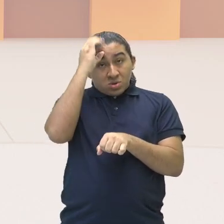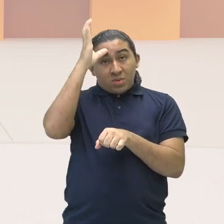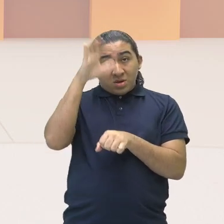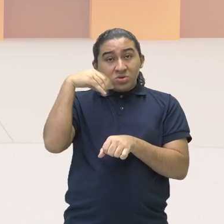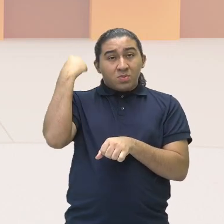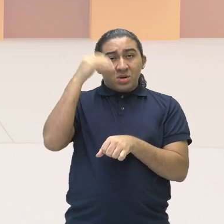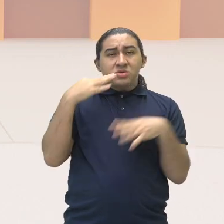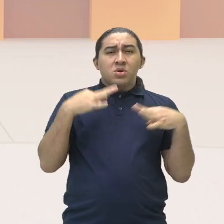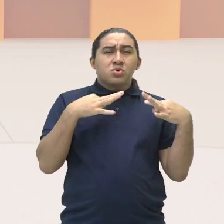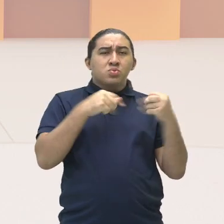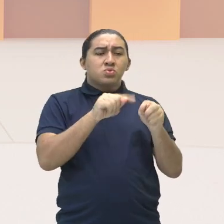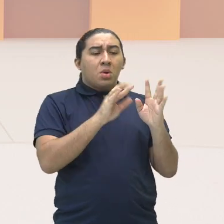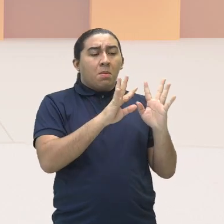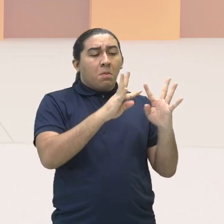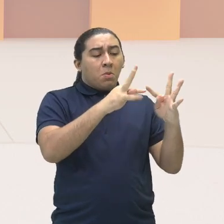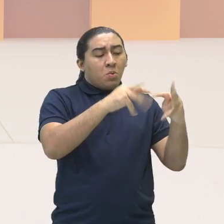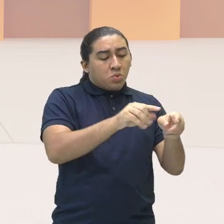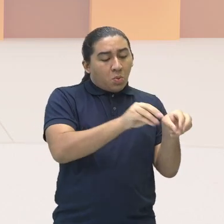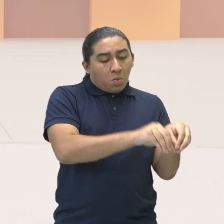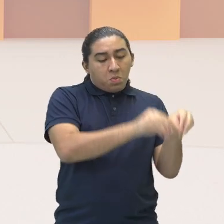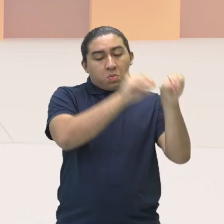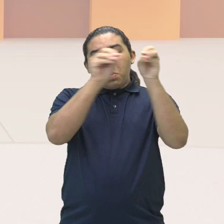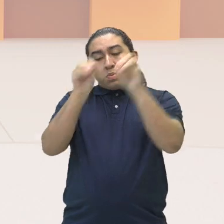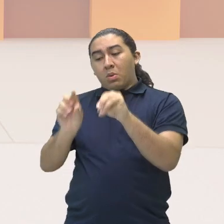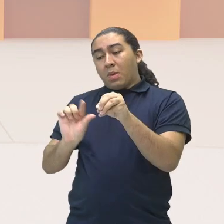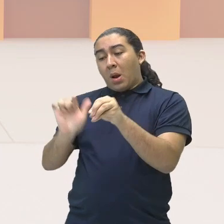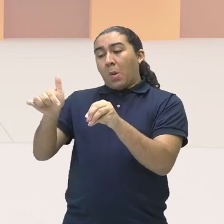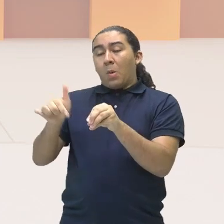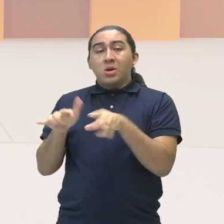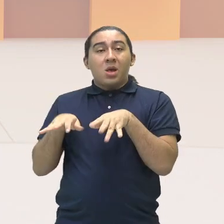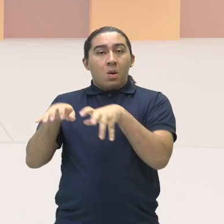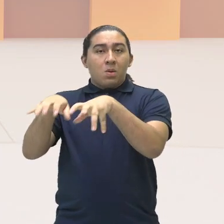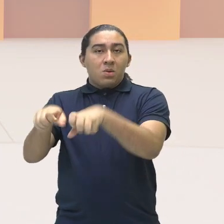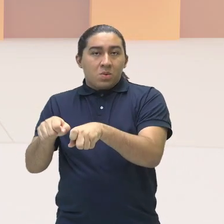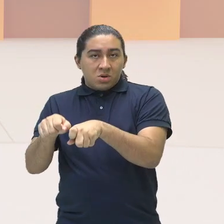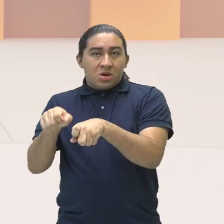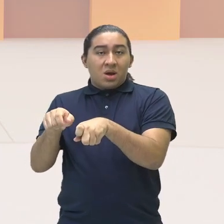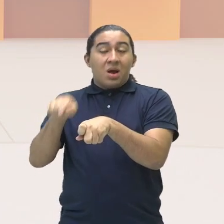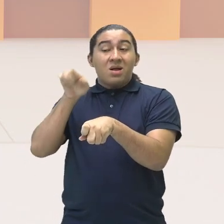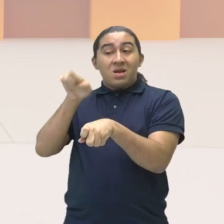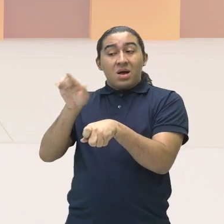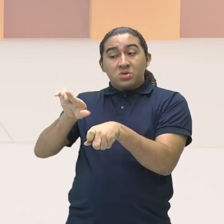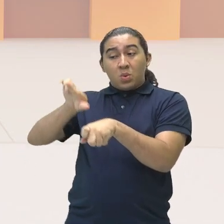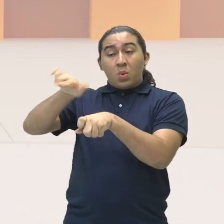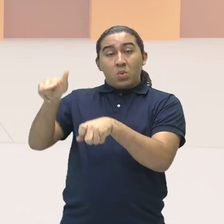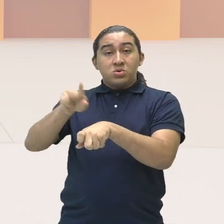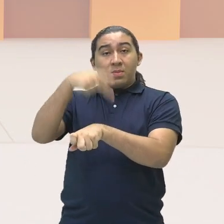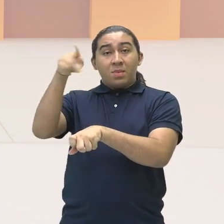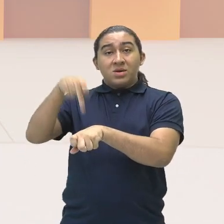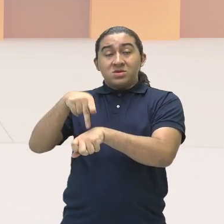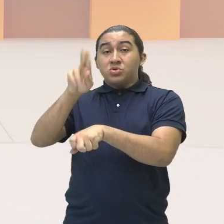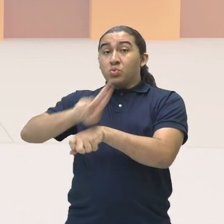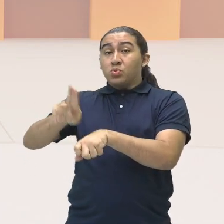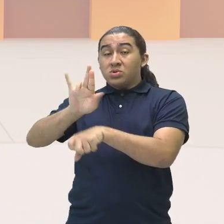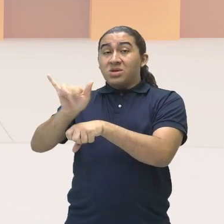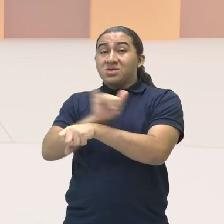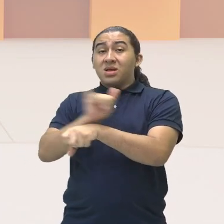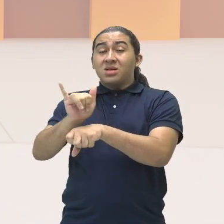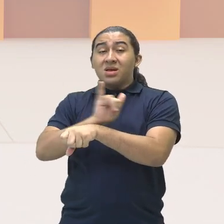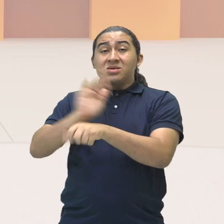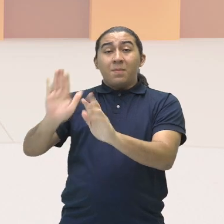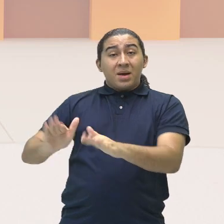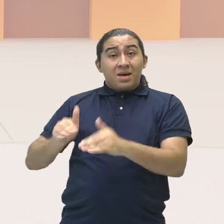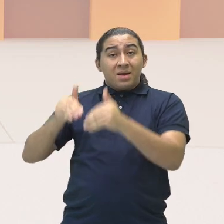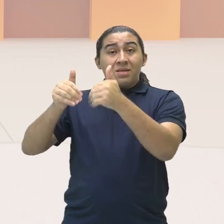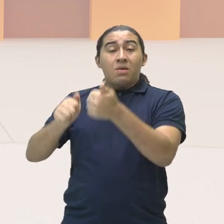experiência deles para outras colônias. E lá eles implementaram técnicas mais avançadas